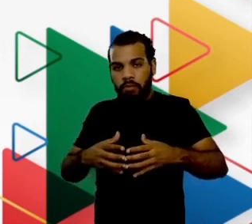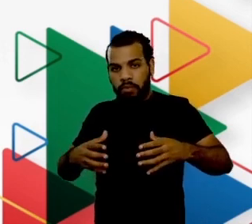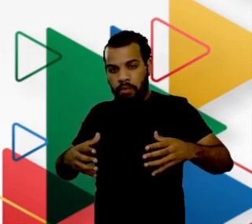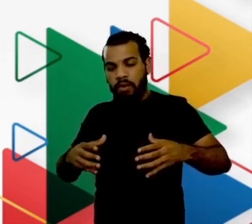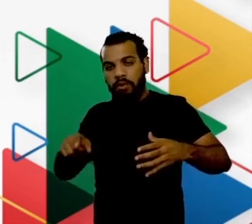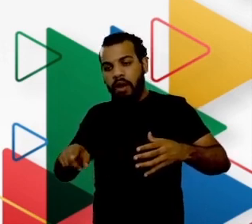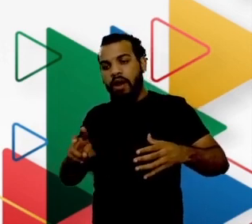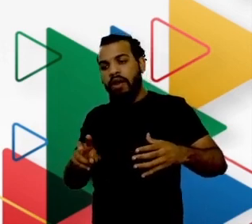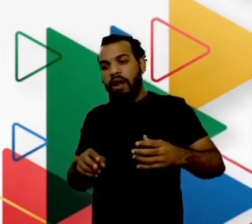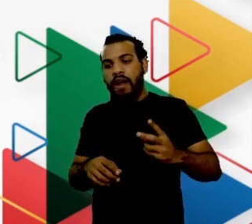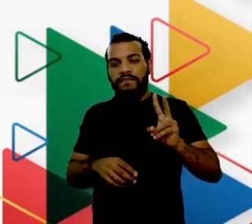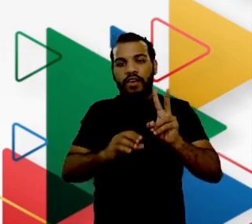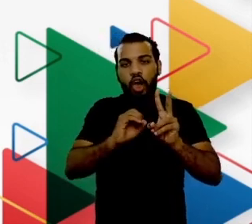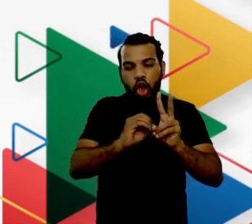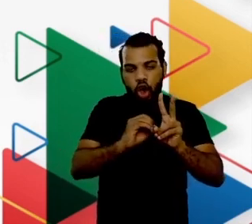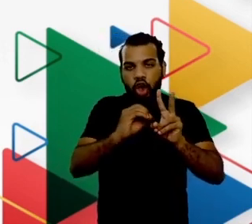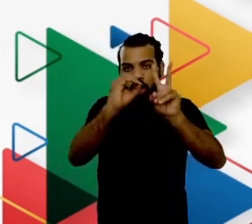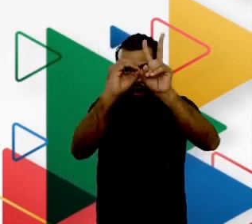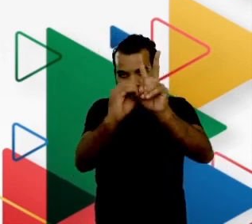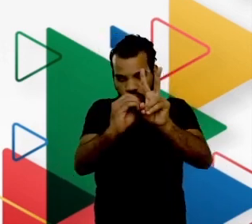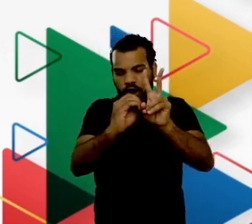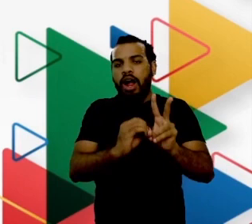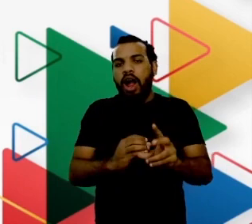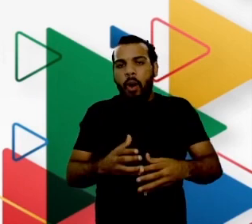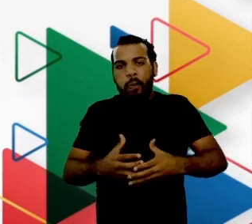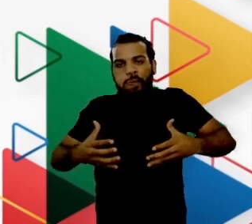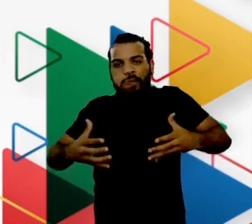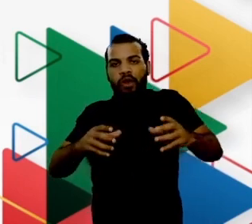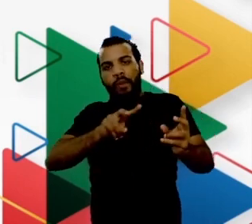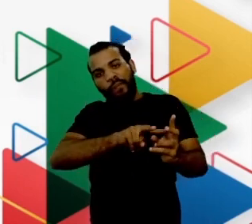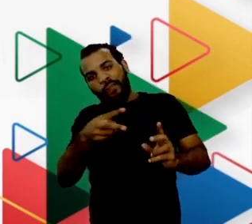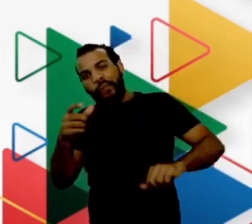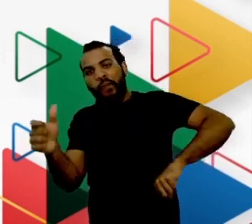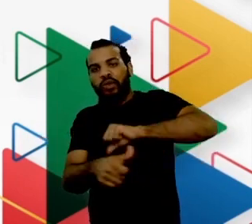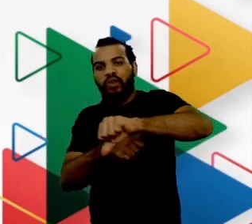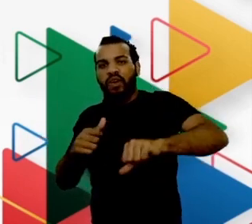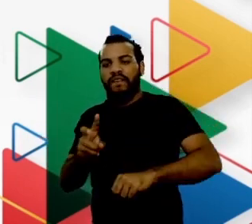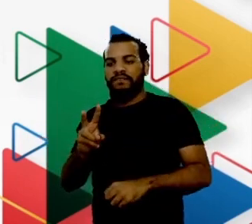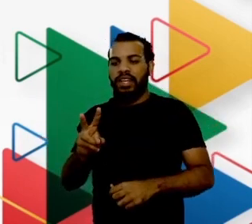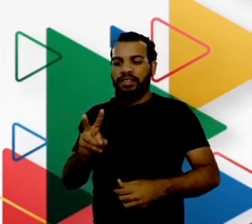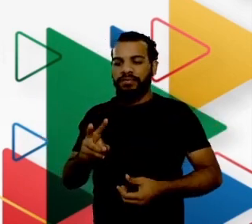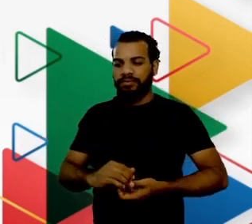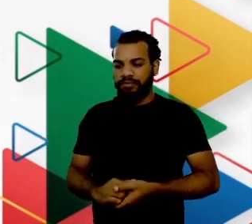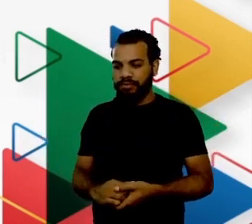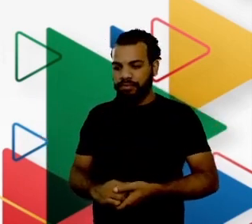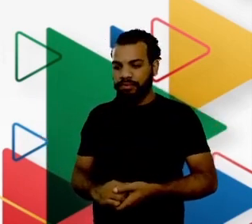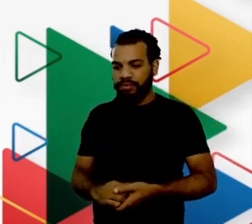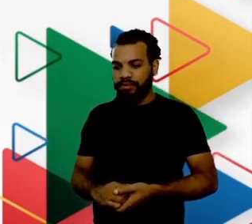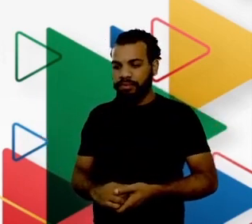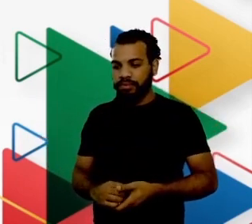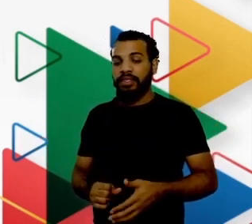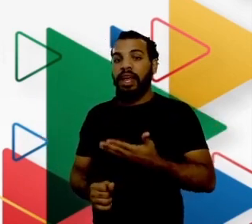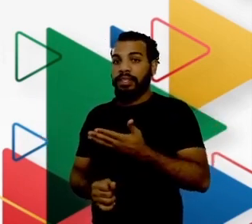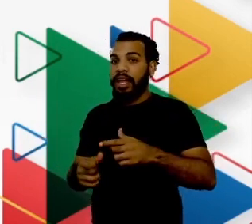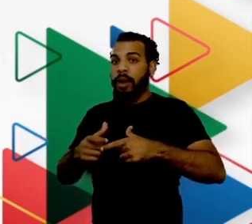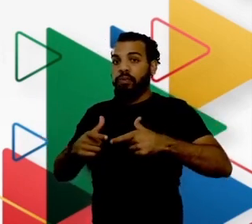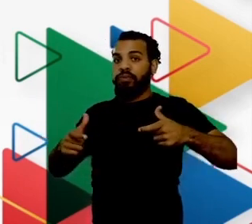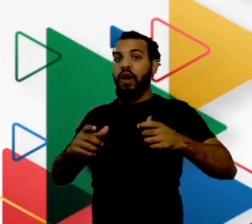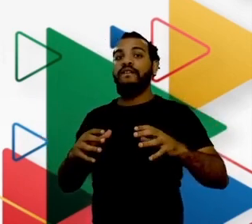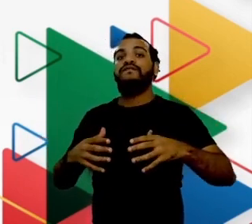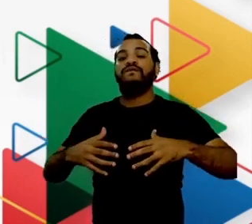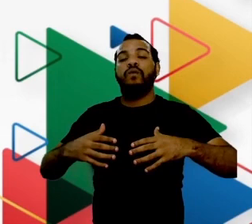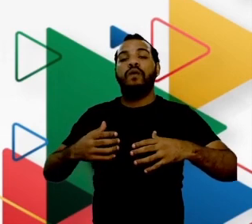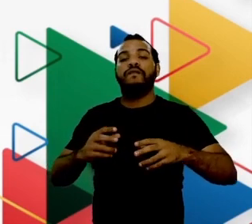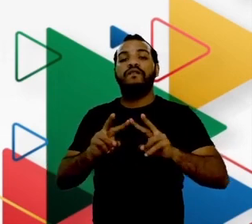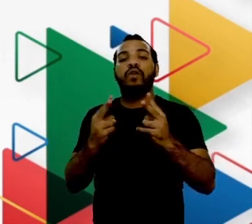V, porque ele cresceu 3 dimensões. Essa é a chamada dilatação volumétrica, que